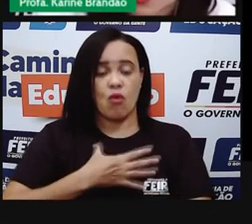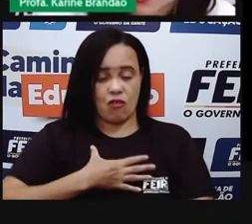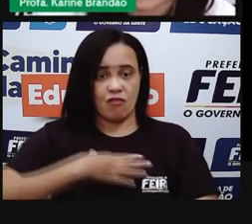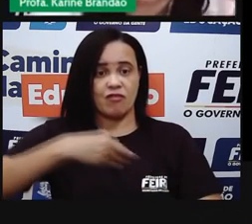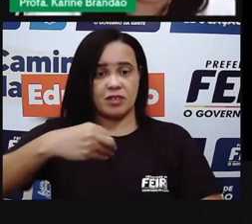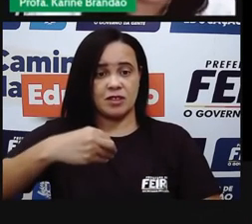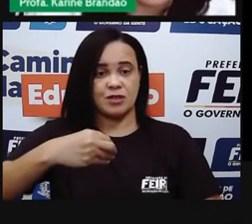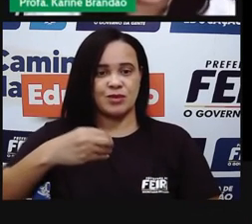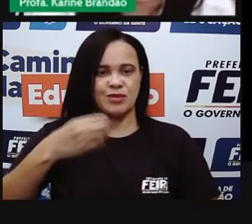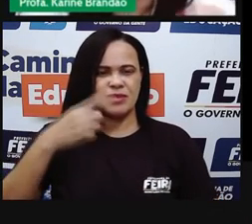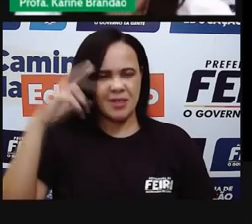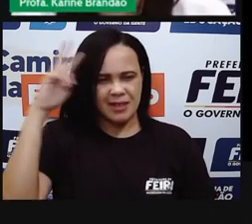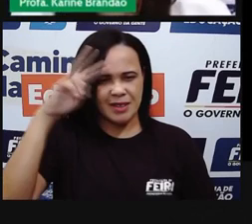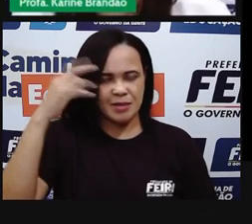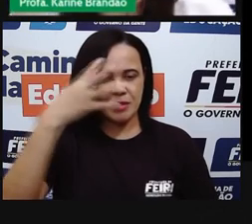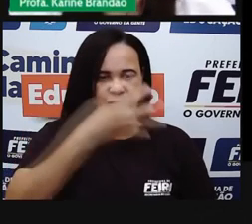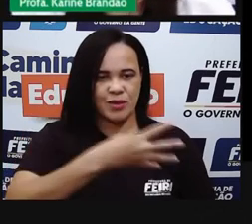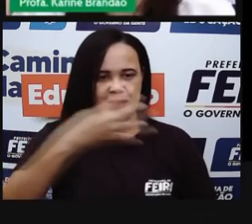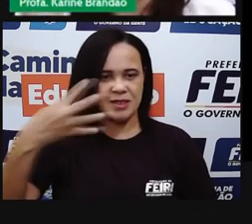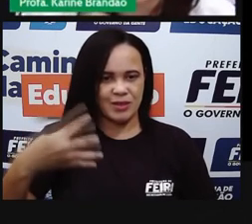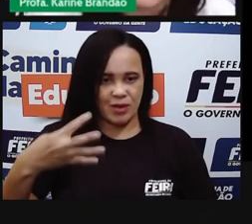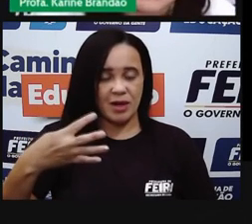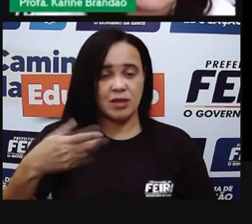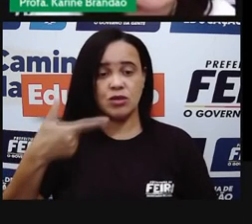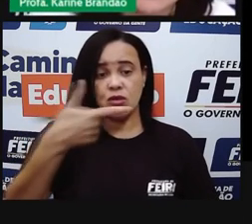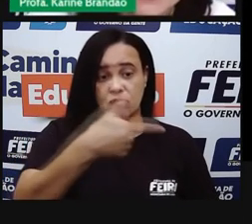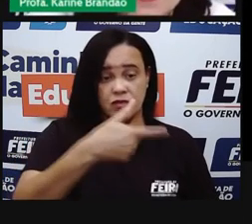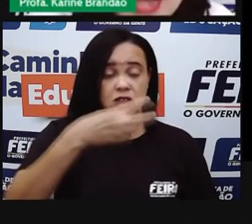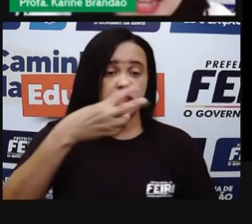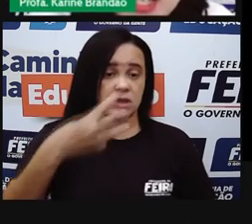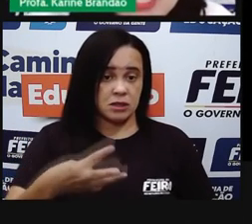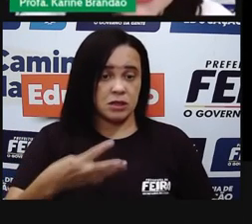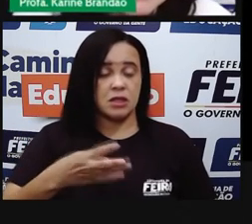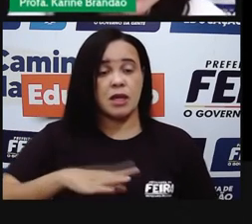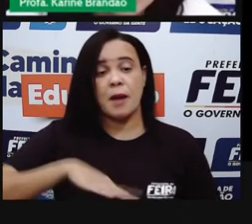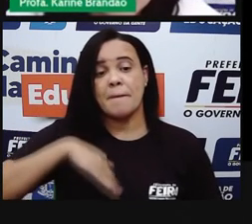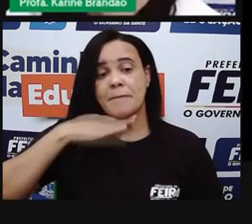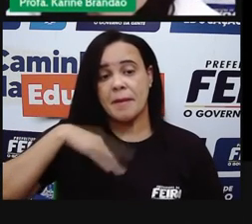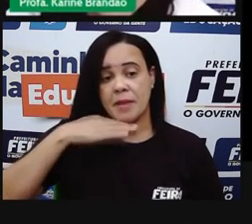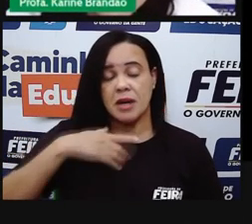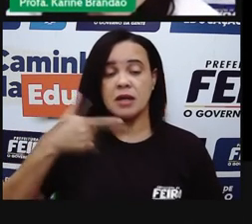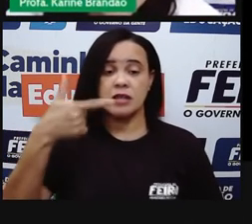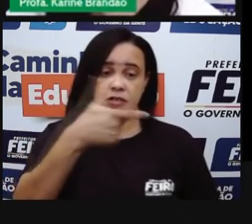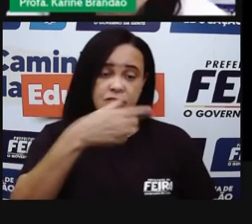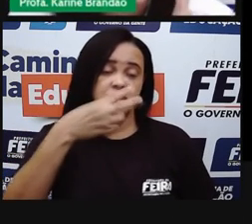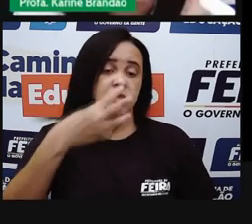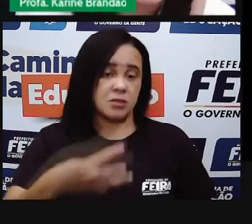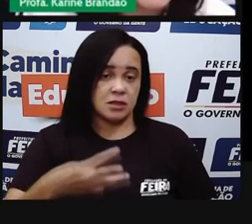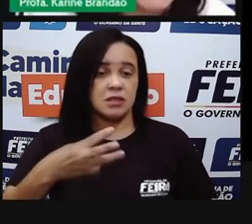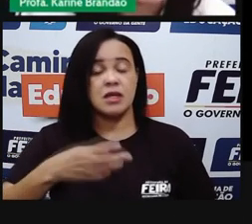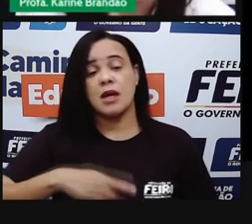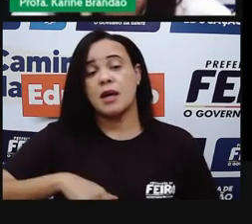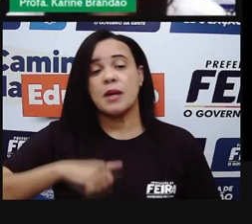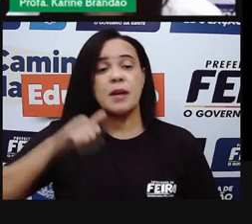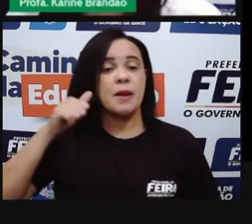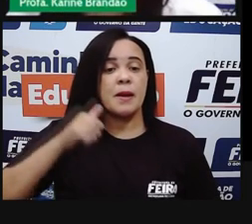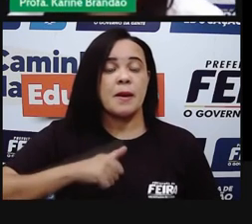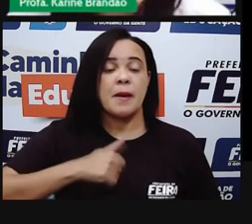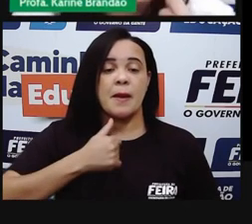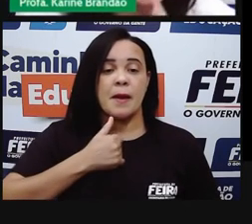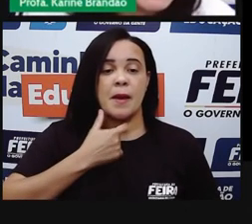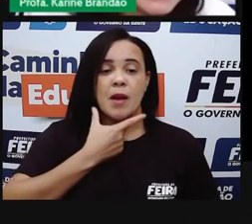44 cromossomos, 23 que veio do Homer, 23 que veio da Marge. E o cromossomo sexual? X e